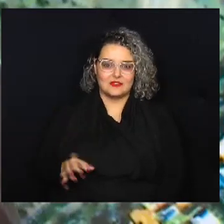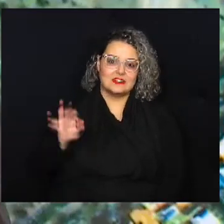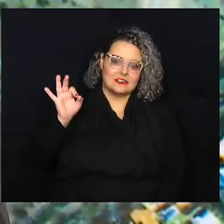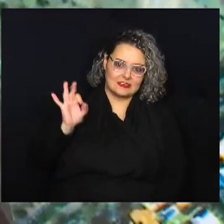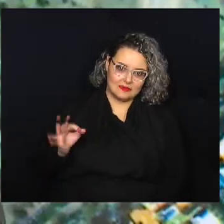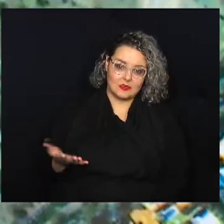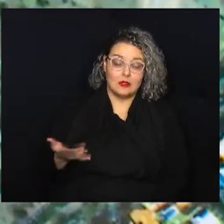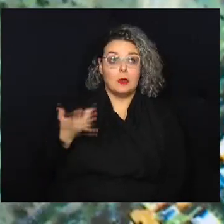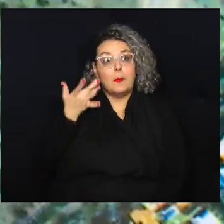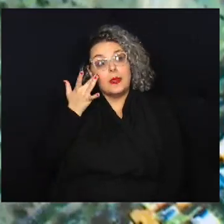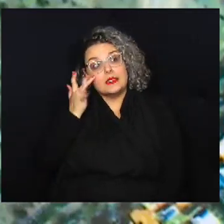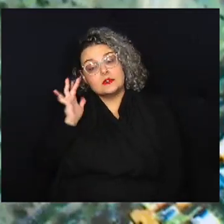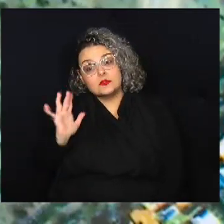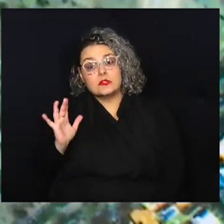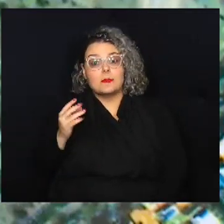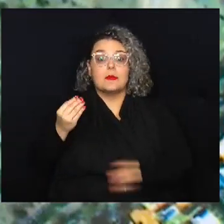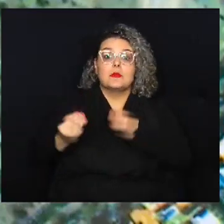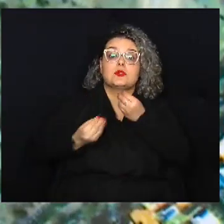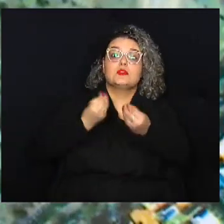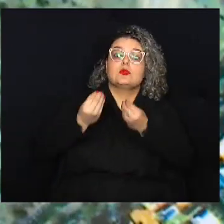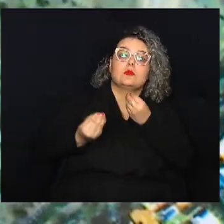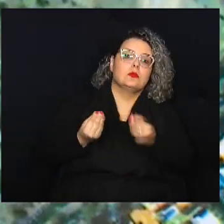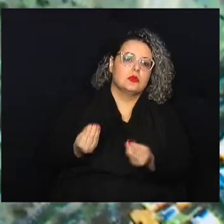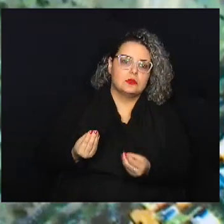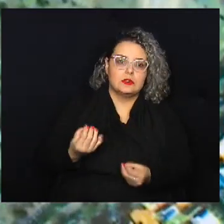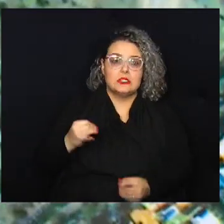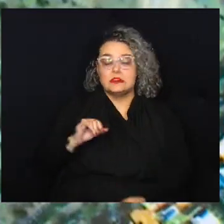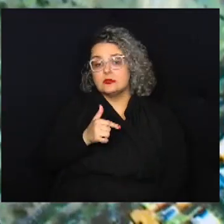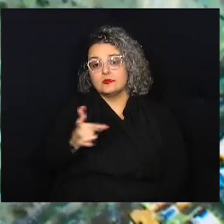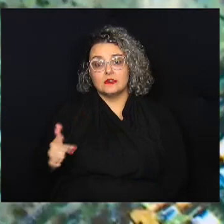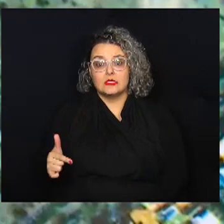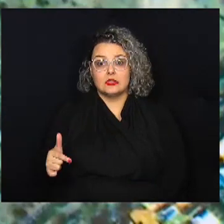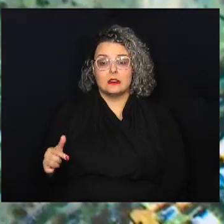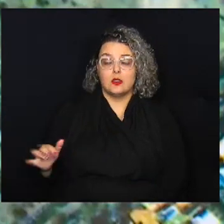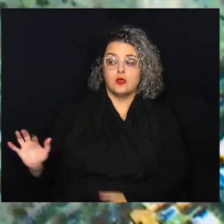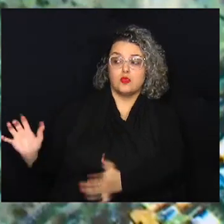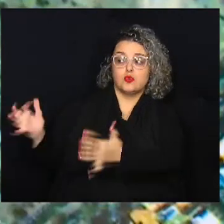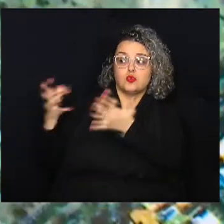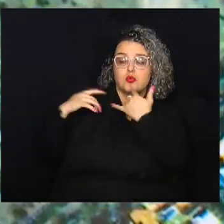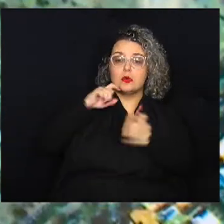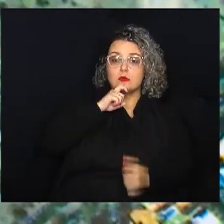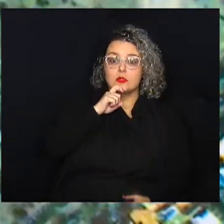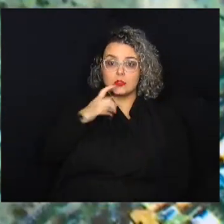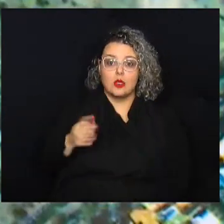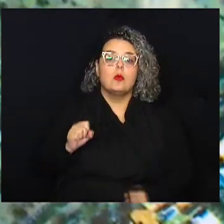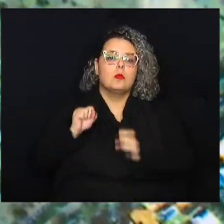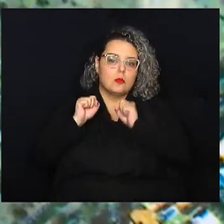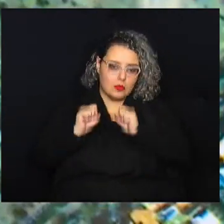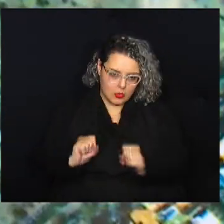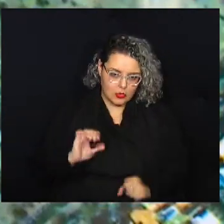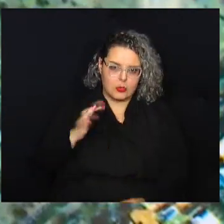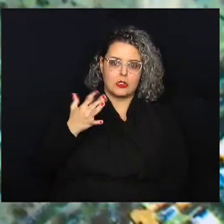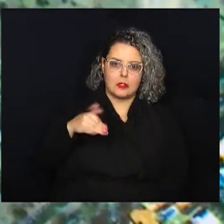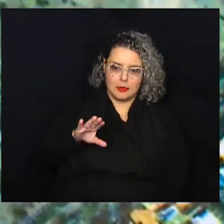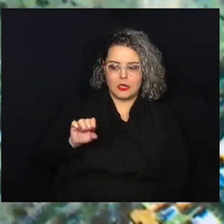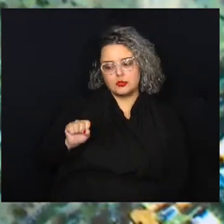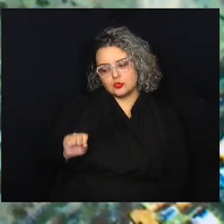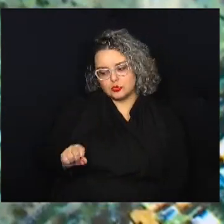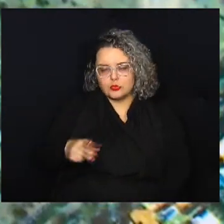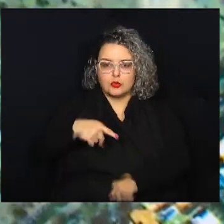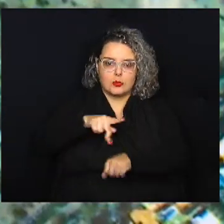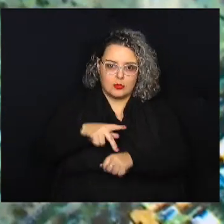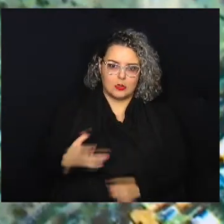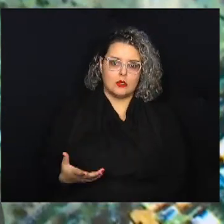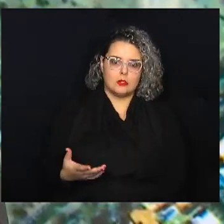tem como prever exatamente se a gente não vai ter entrada de massas de ar frio de origem polar, porque elas vão acontecer mais no sul do país, de uma forma mais...